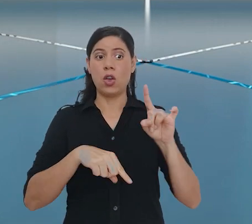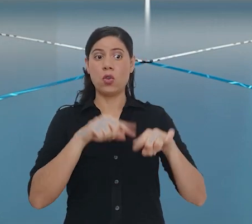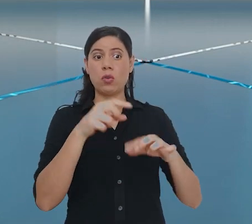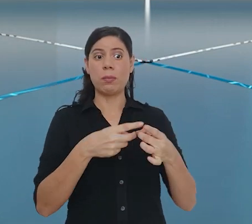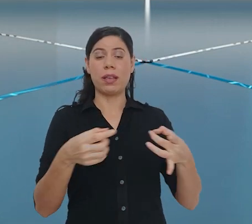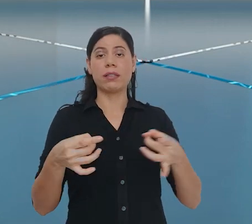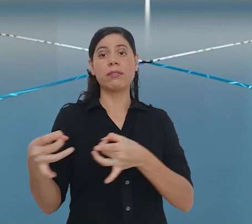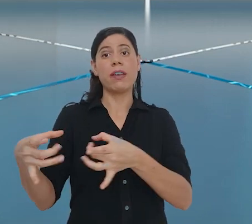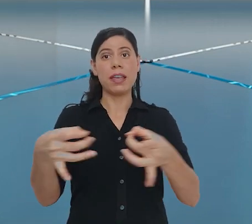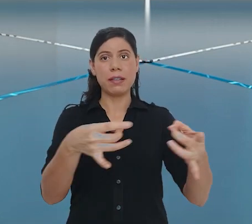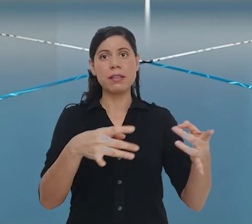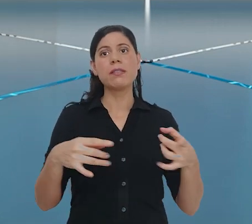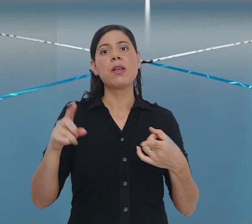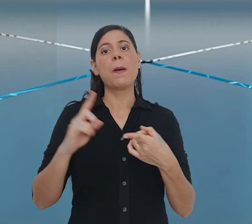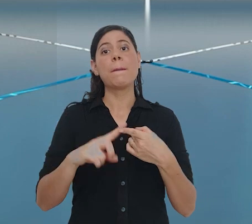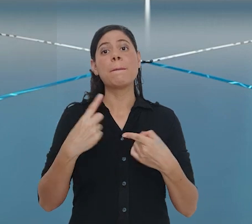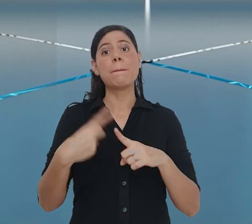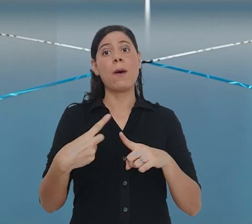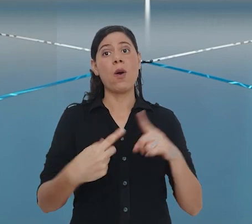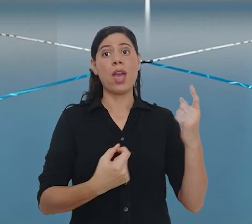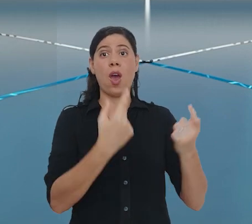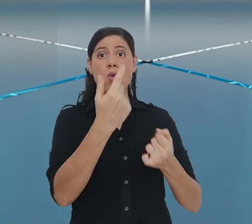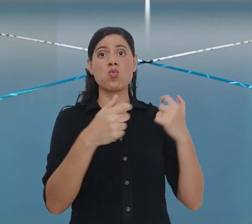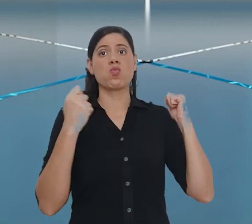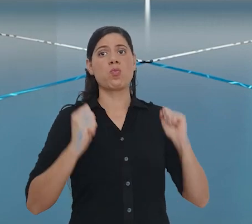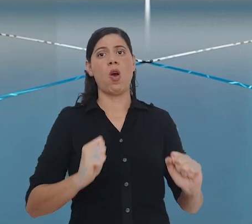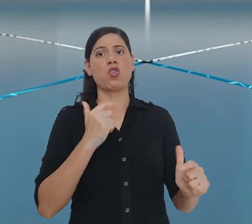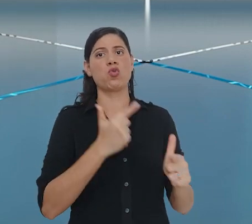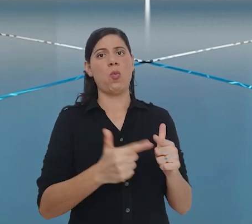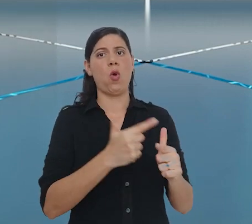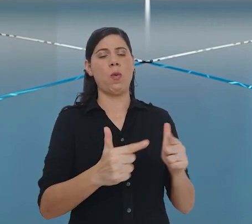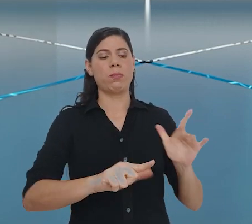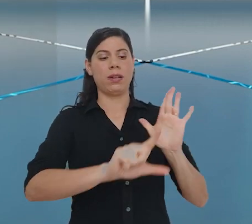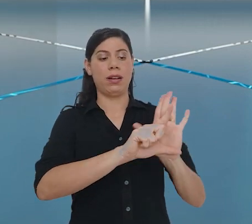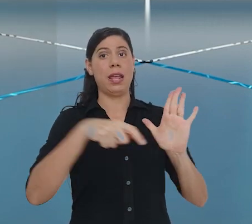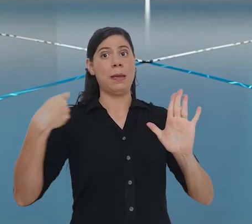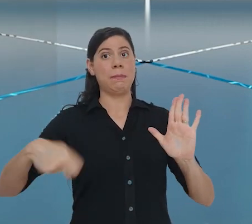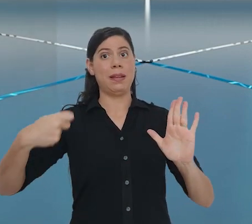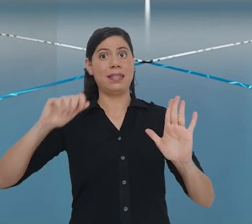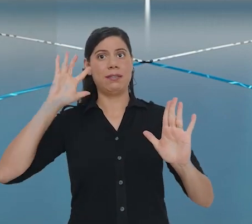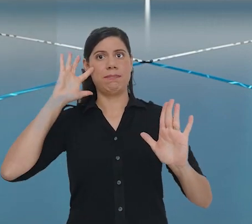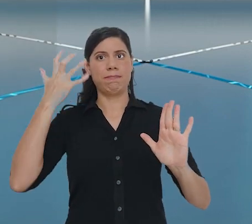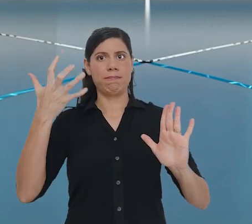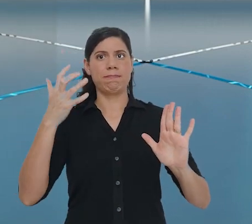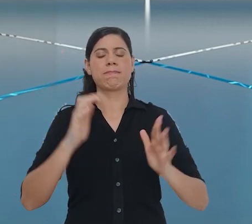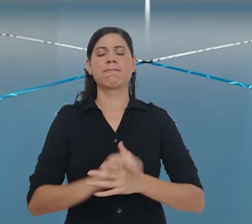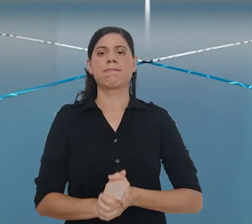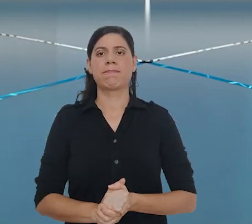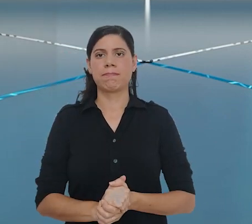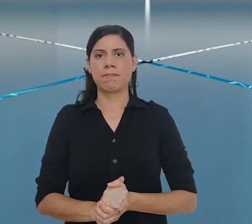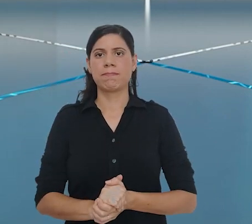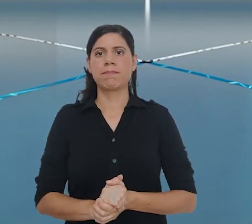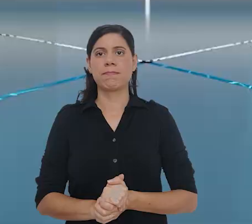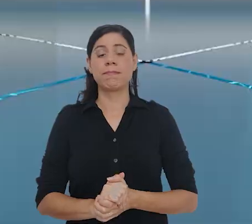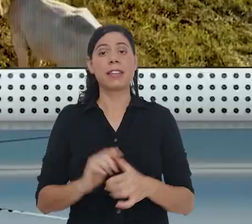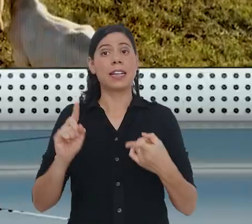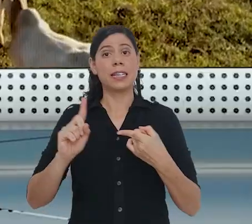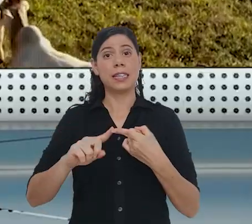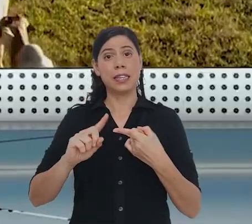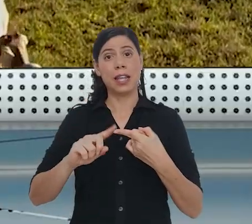que estão sendo leiloados, pois alguns podem estar inclusive com problemas legais que precisam ser